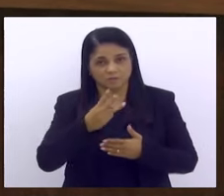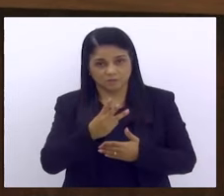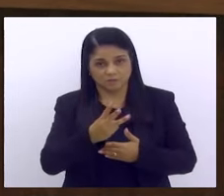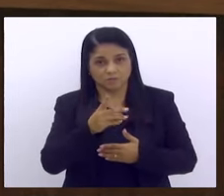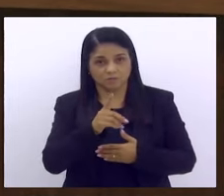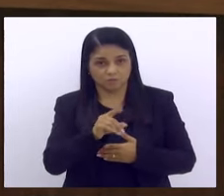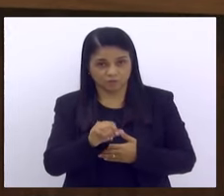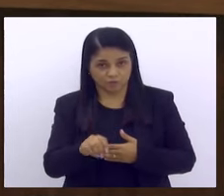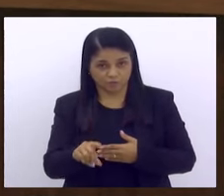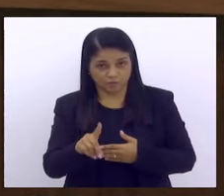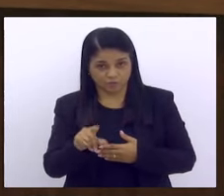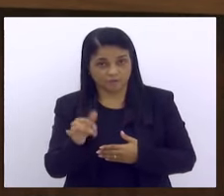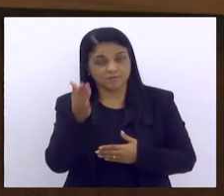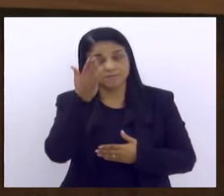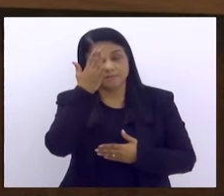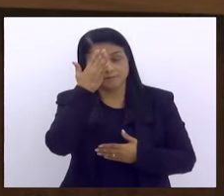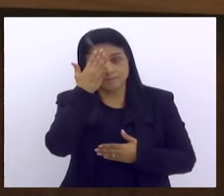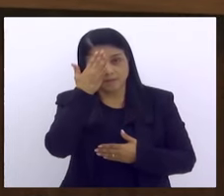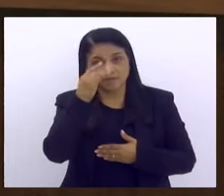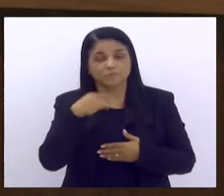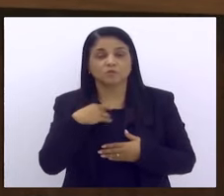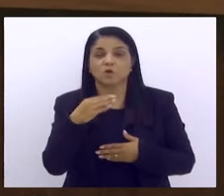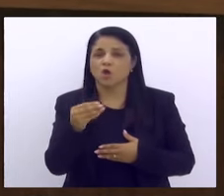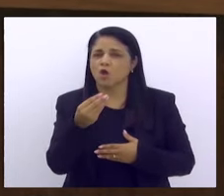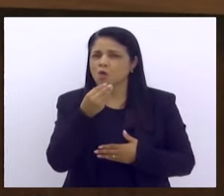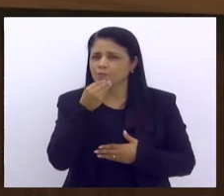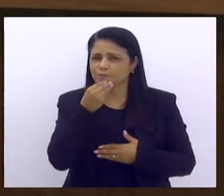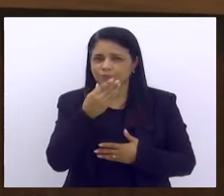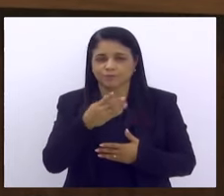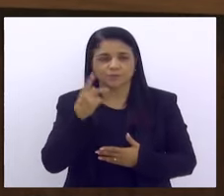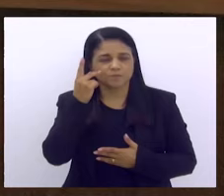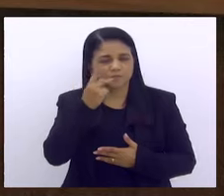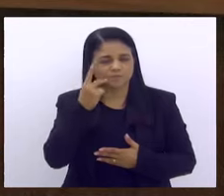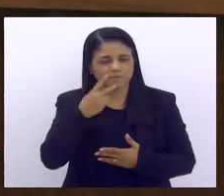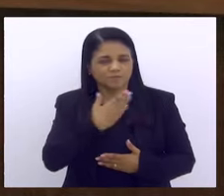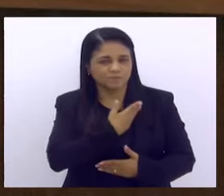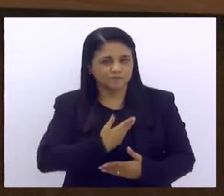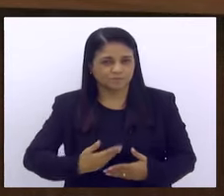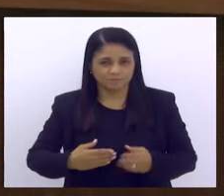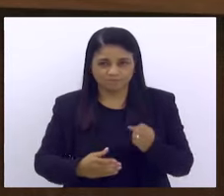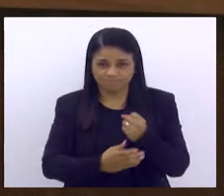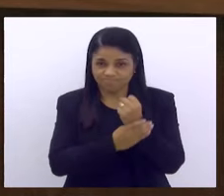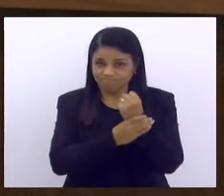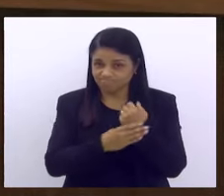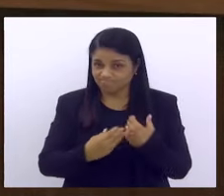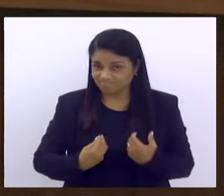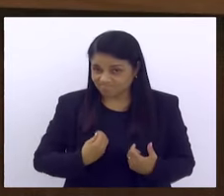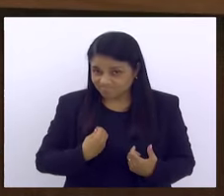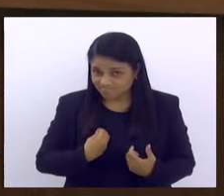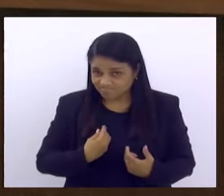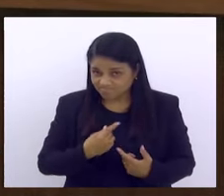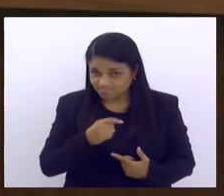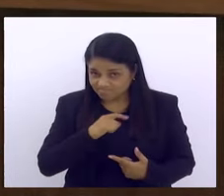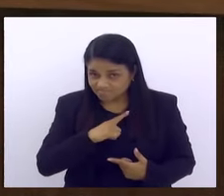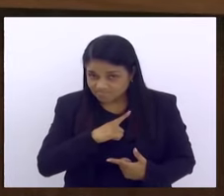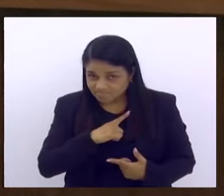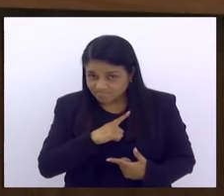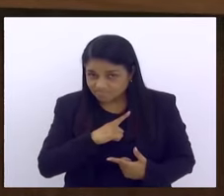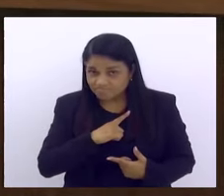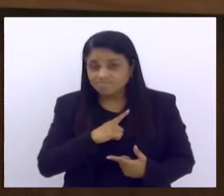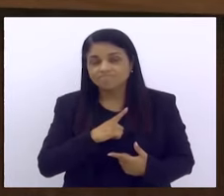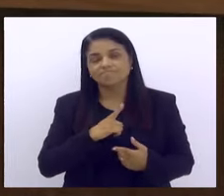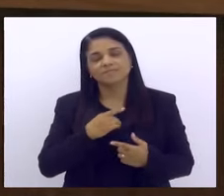presidenta, sabemos que, obviamente, a política pública de segurança, se existisse, precisava